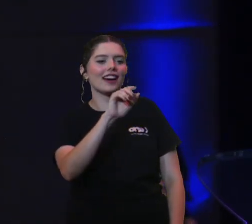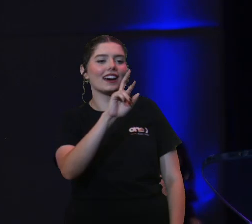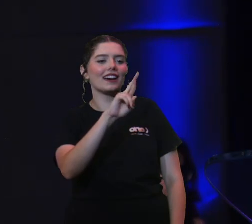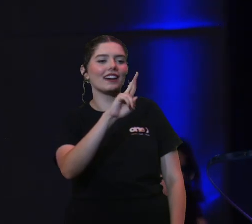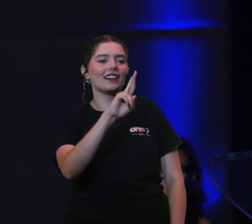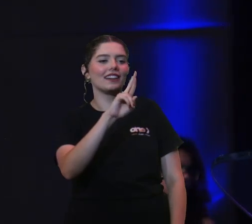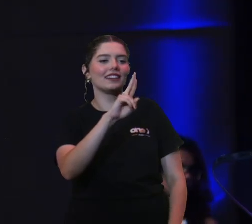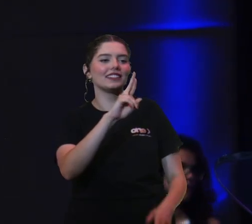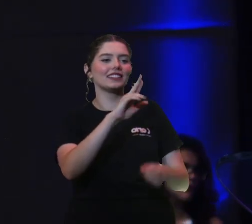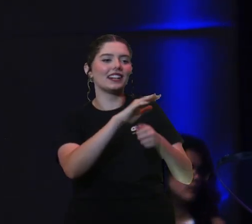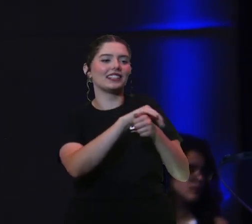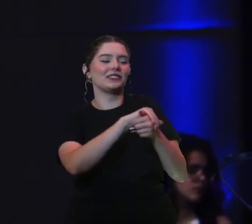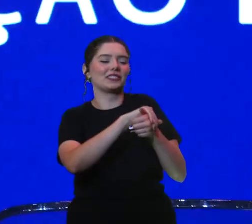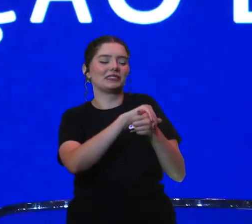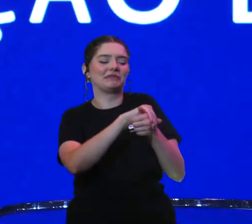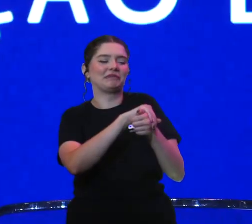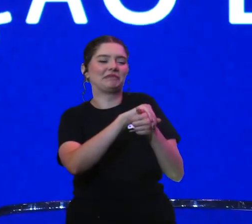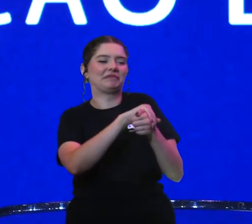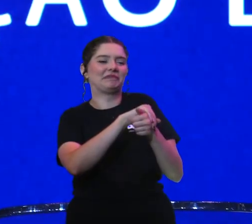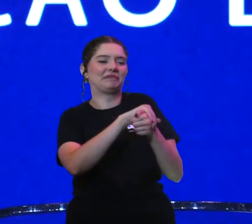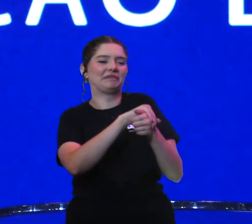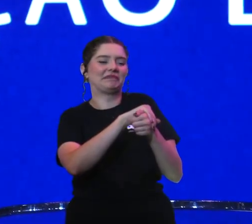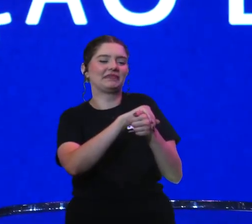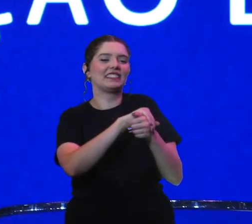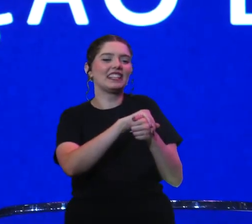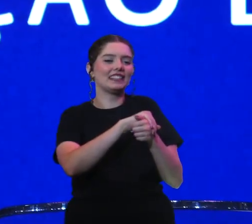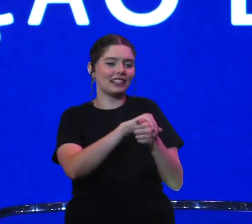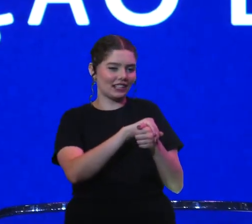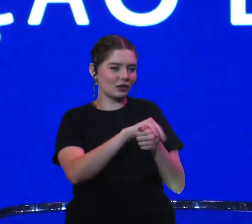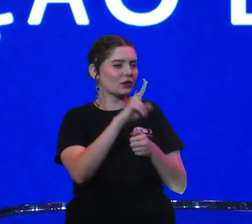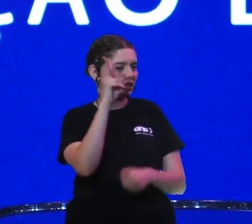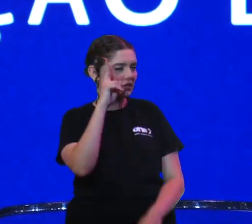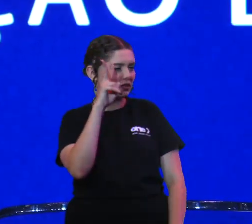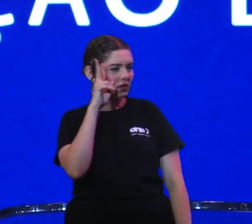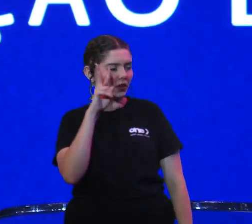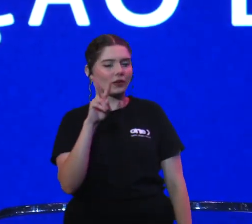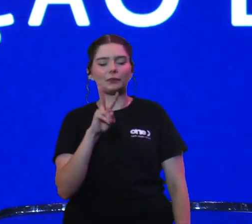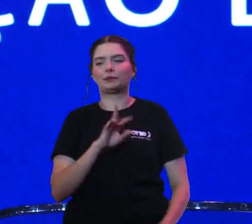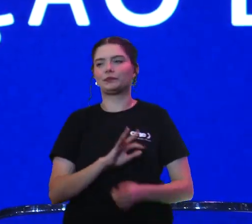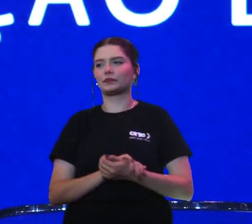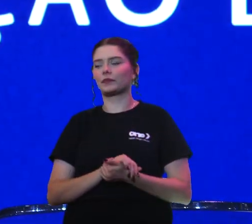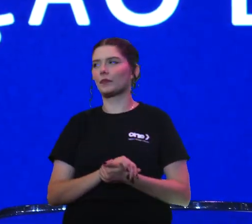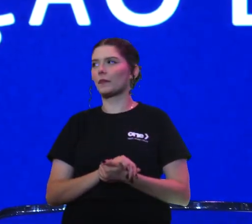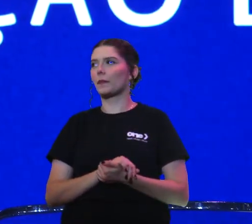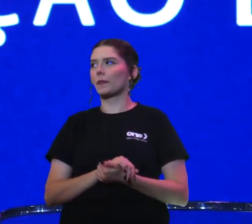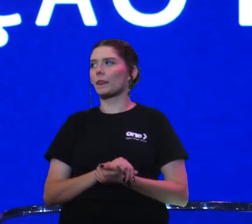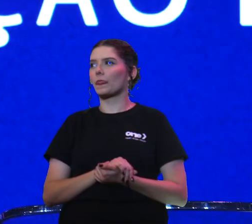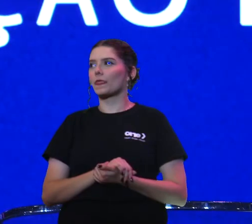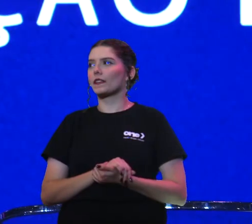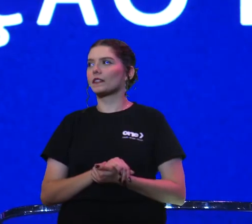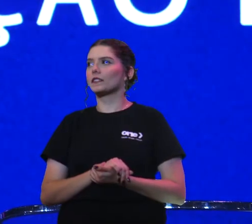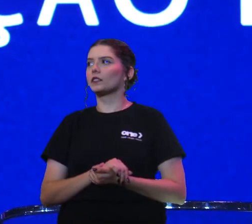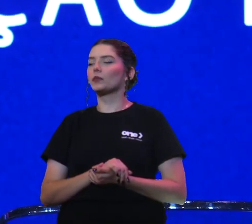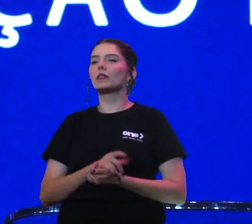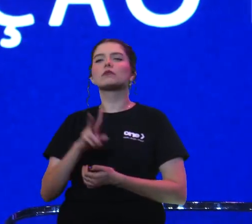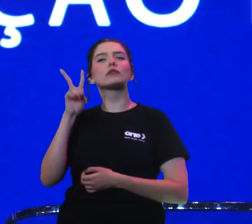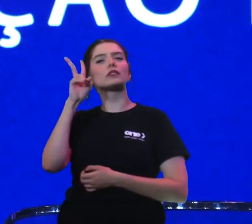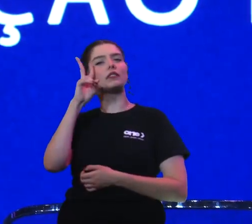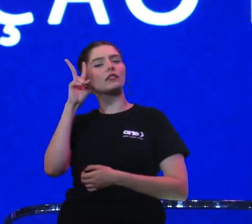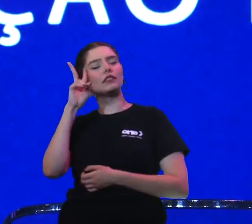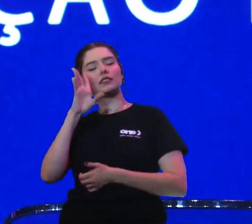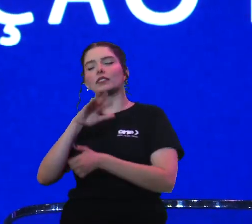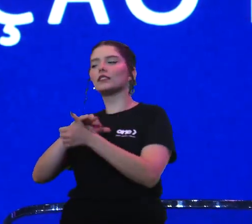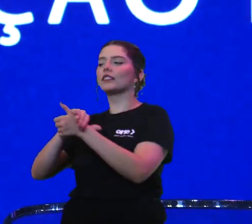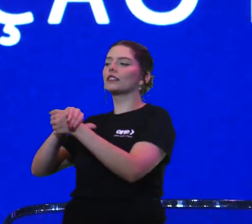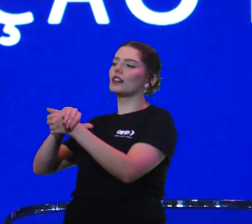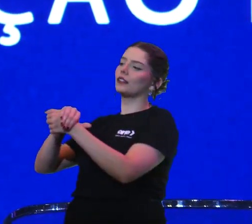para você. O vovô tartaruga estava numa praia, onde os netinhos, muitos netinhos dele, começou a contar pedindo uma história. E ele